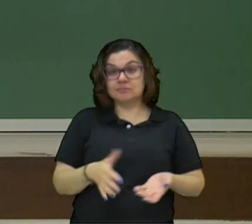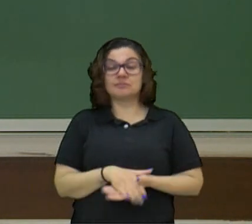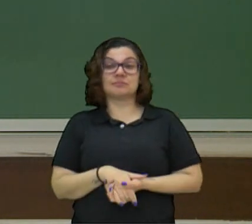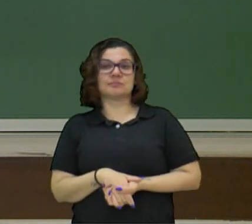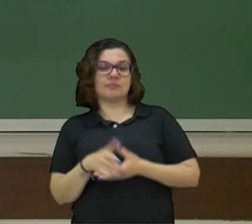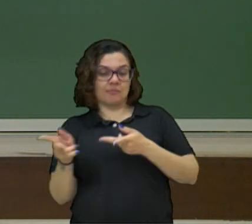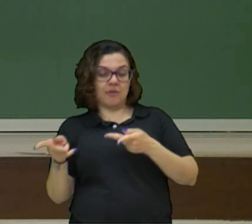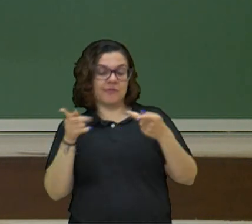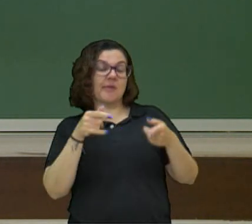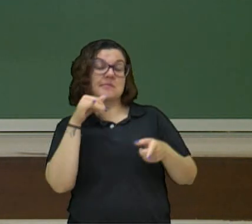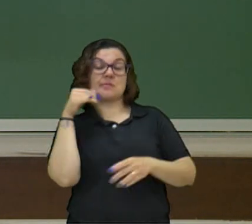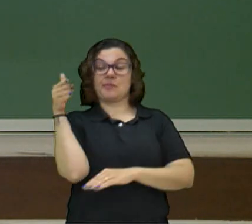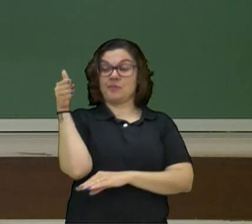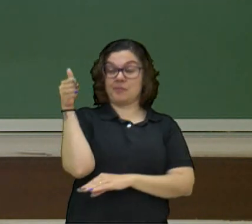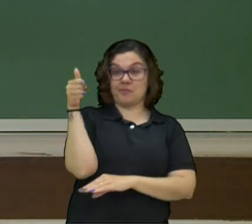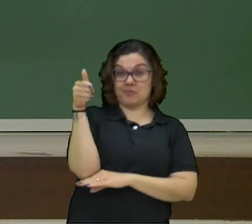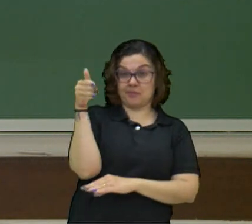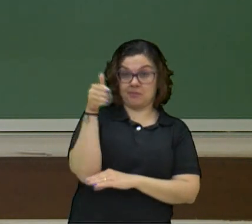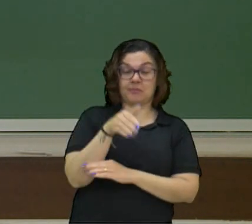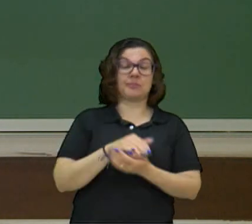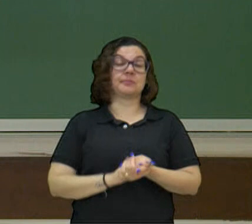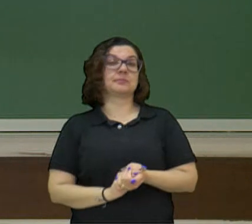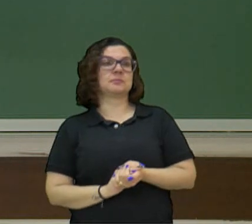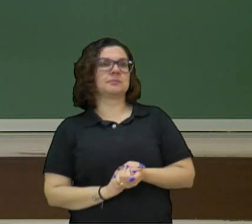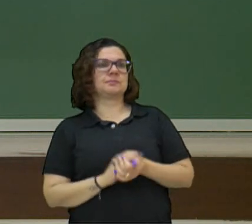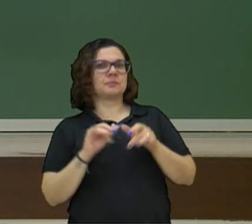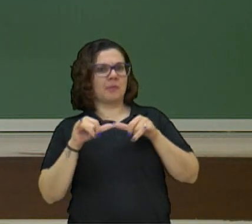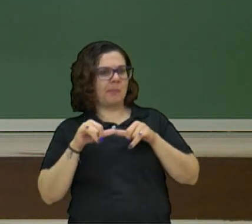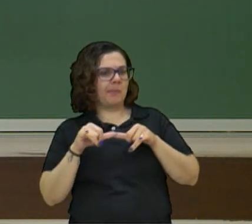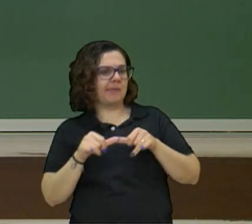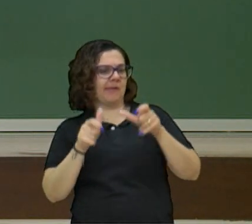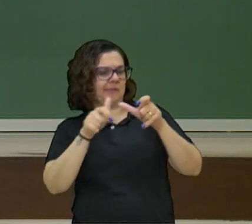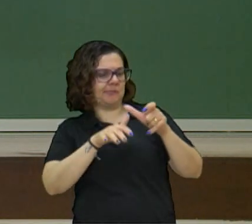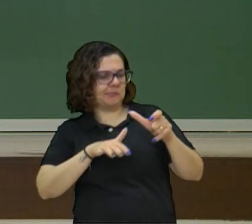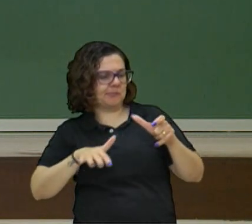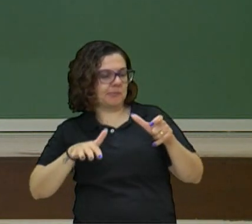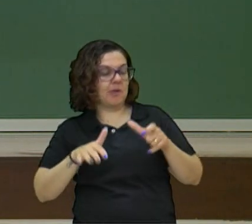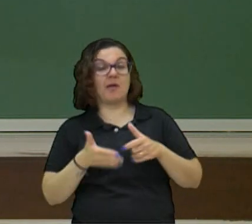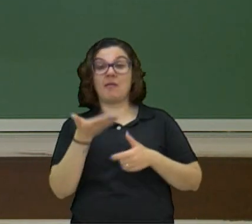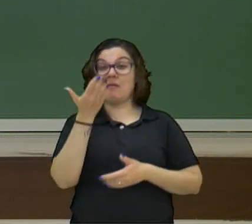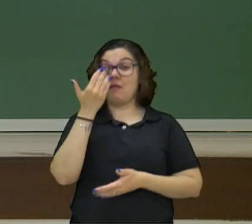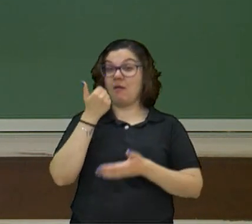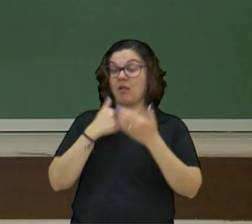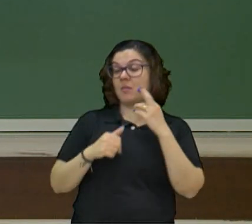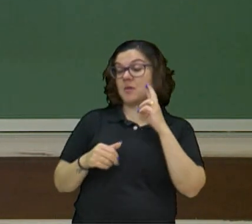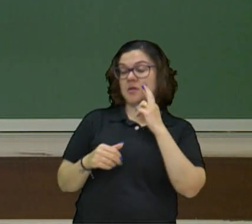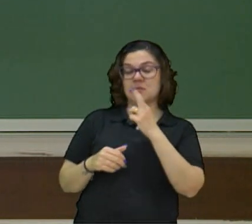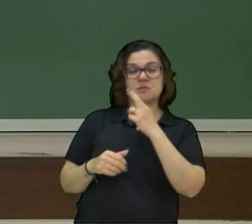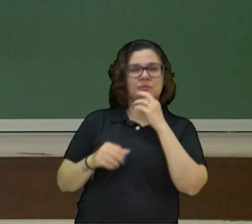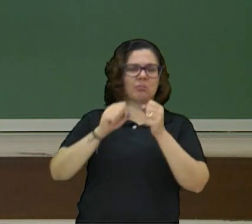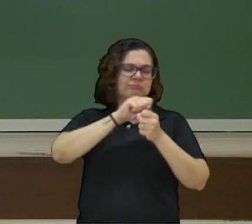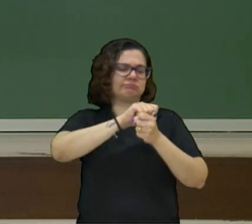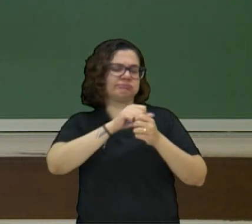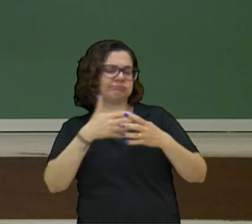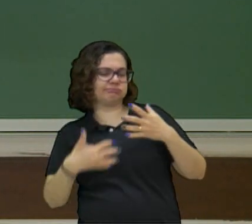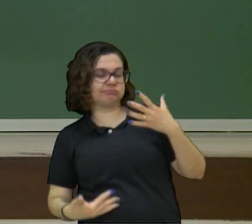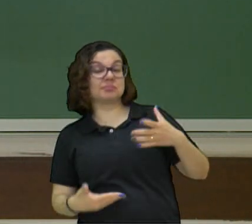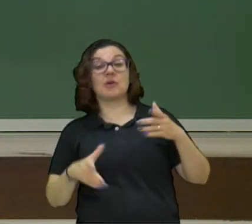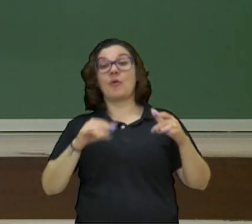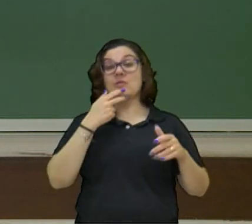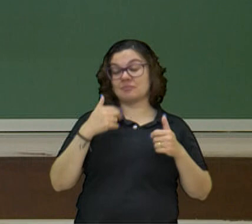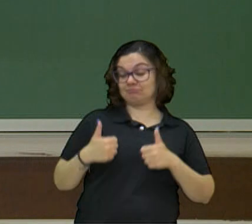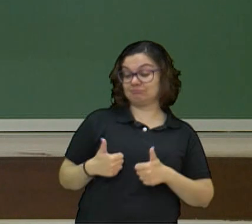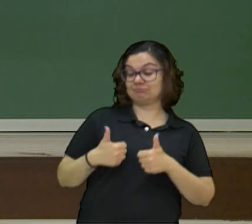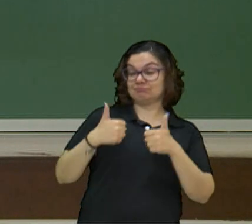visitado os hotéis são favorecidos o comércio local o setor de alimentos então tem uma infinidade de vantagens